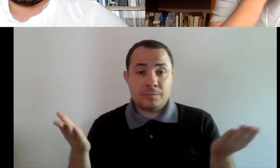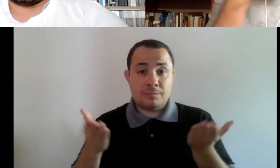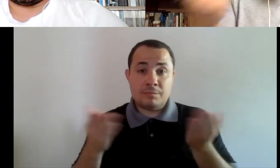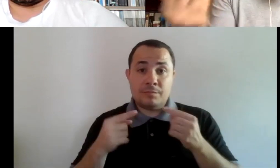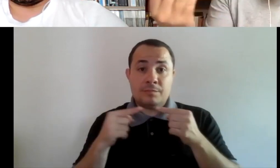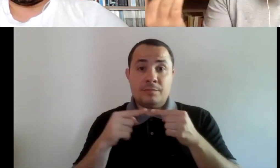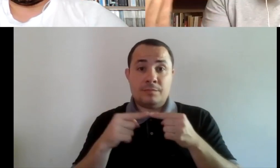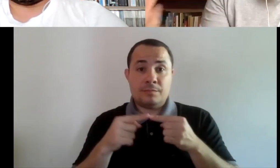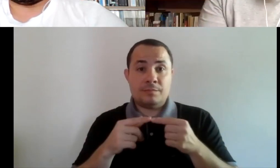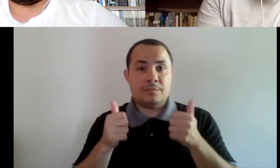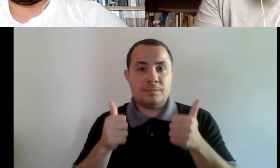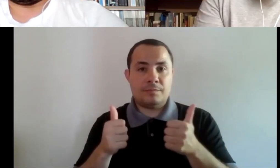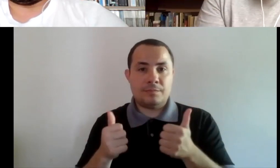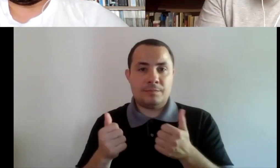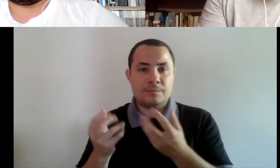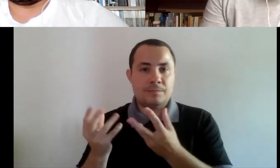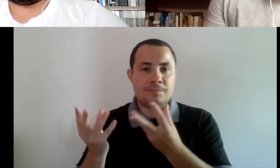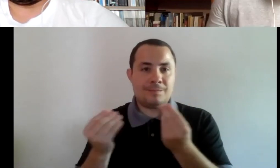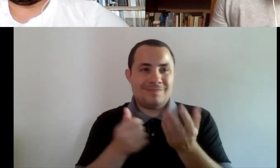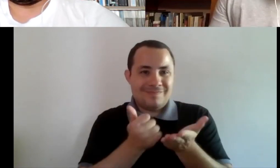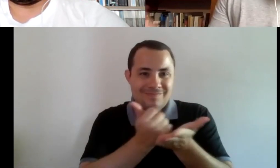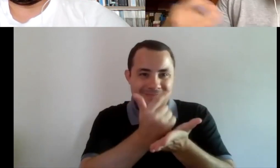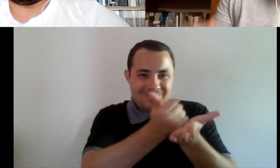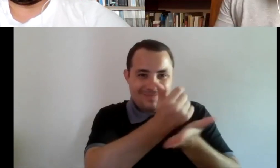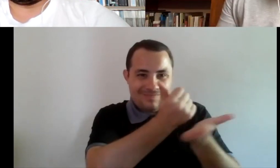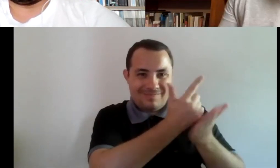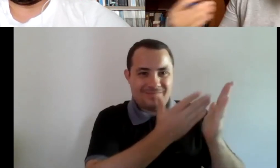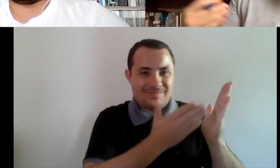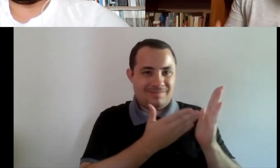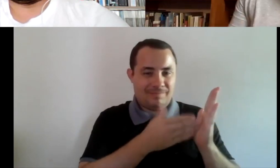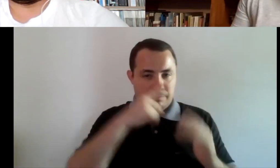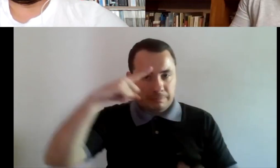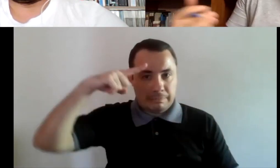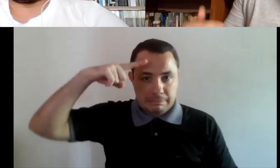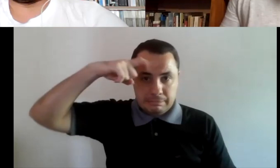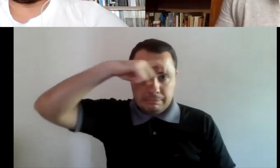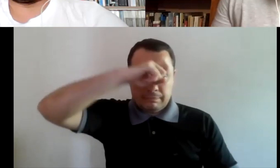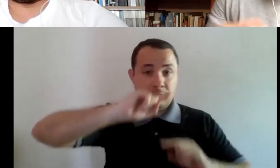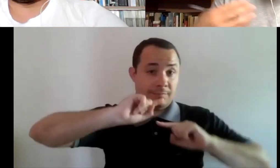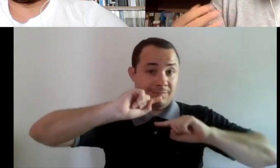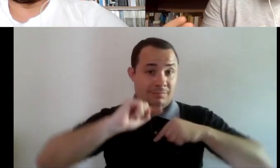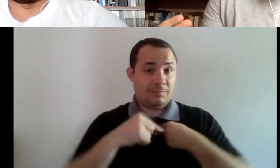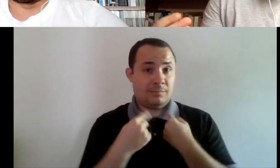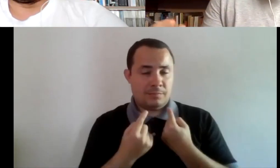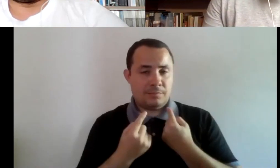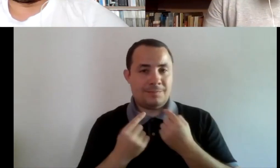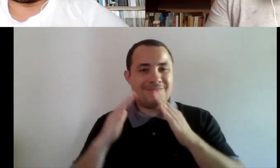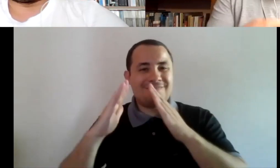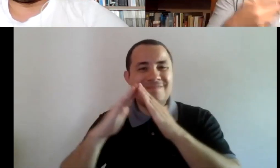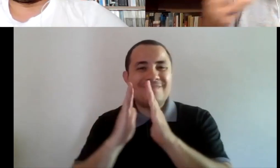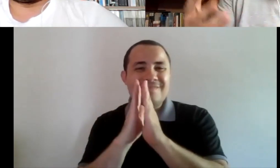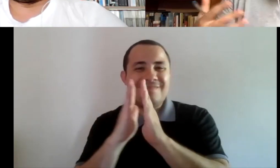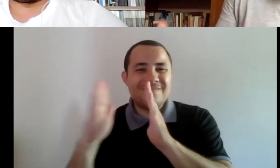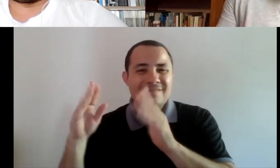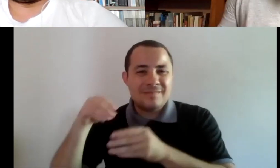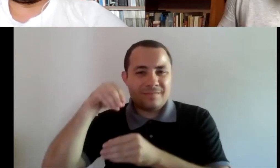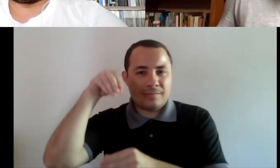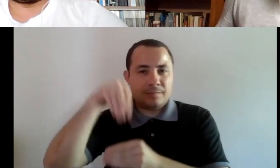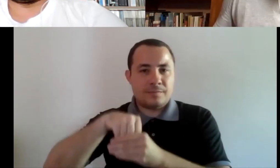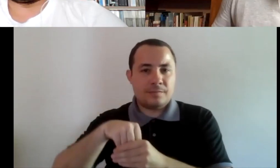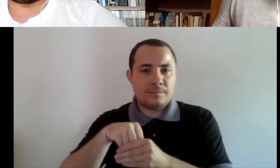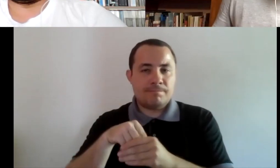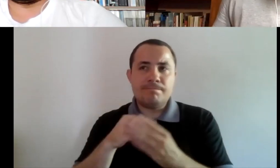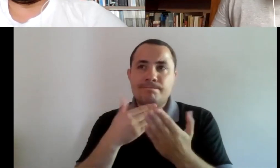a aquisição realmente é um desafio, a transformar o espaço da biblioteca num espaço também onde acontecem as feiras de